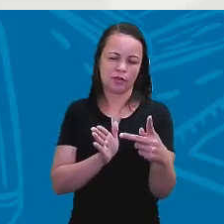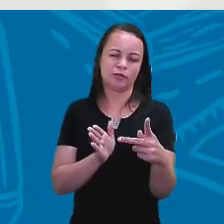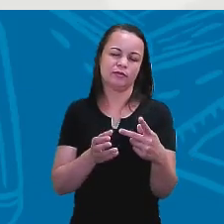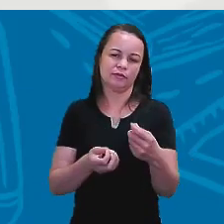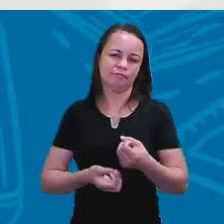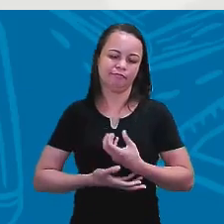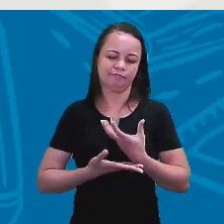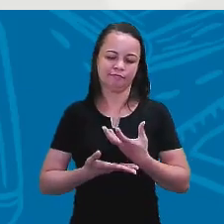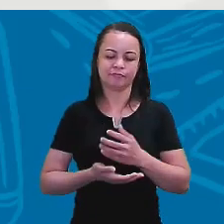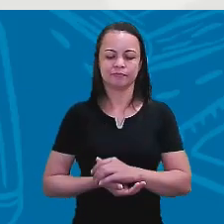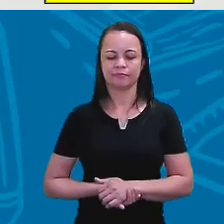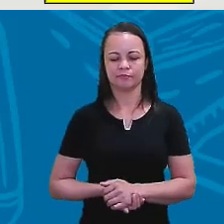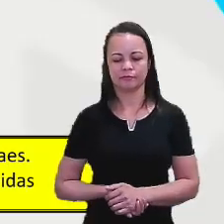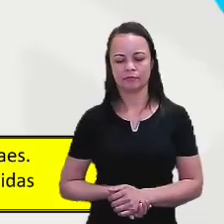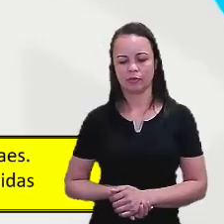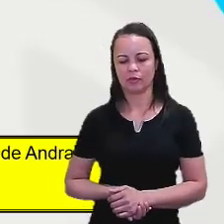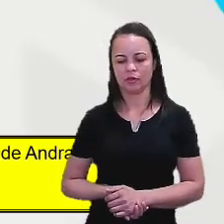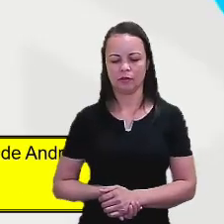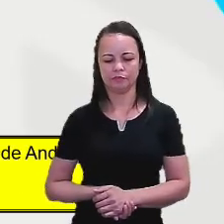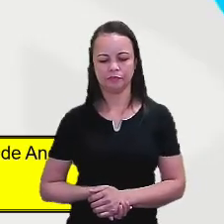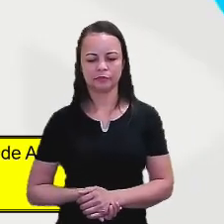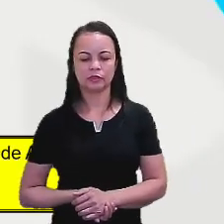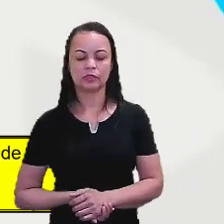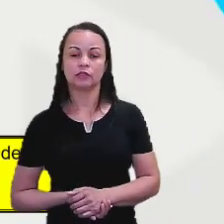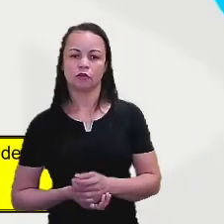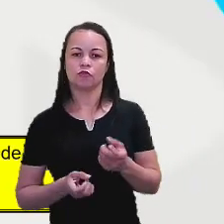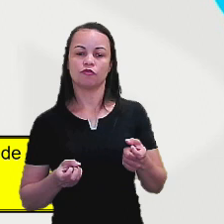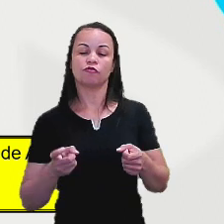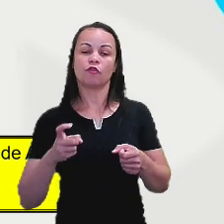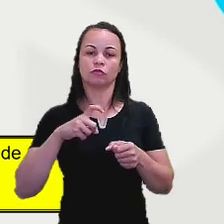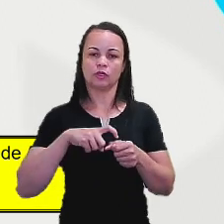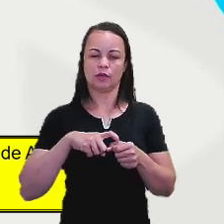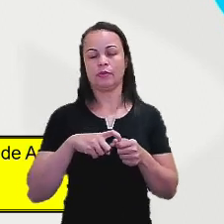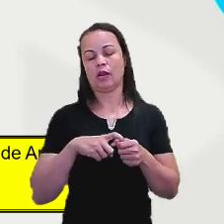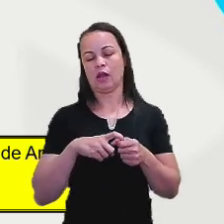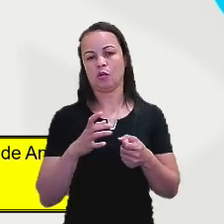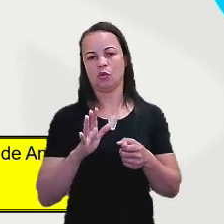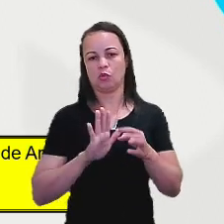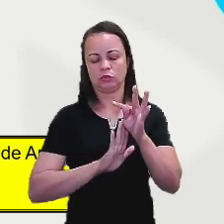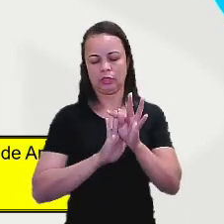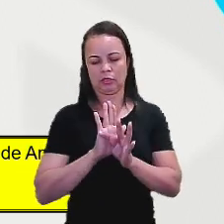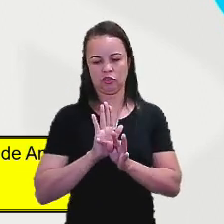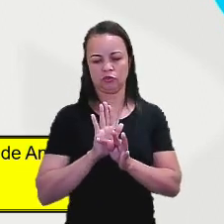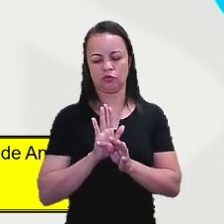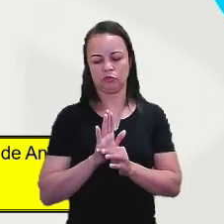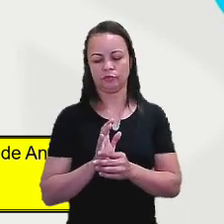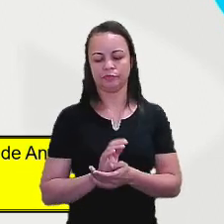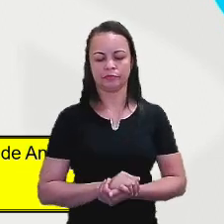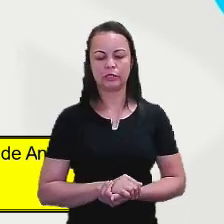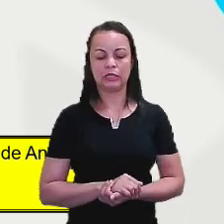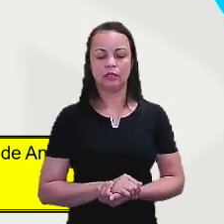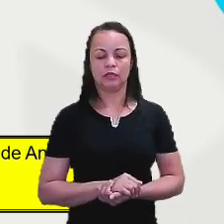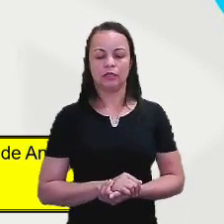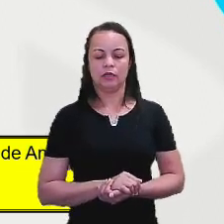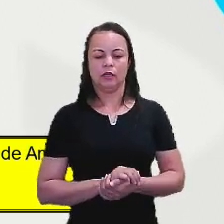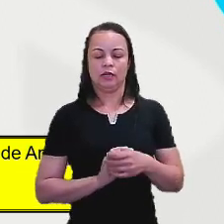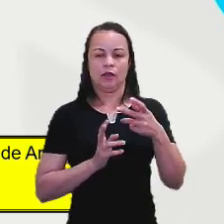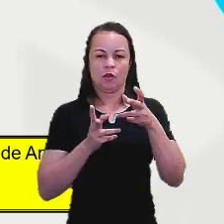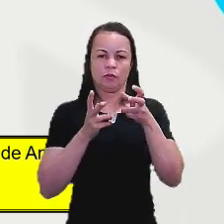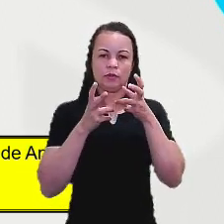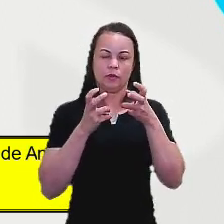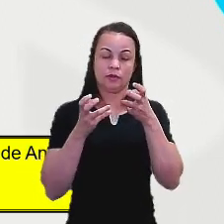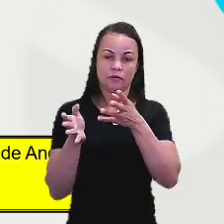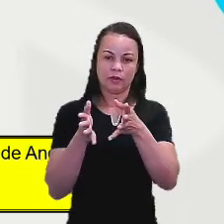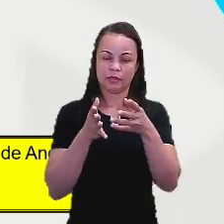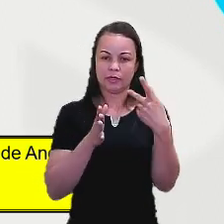pouquinho aqui agora para o texto de Drummond. Então, a gente percebe que essa intertextualidade é